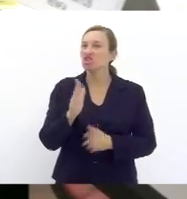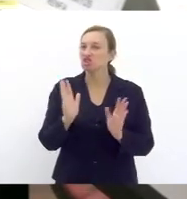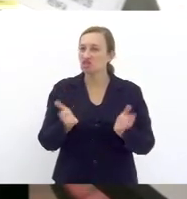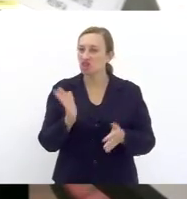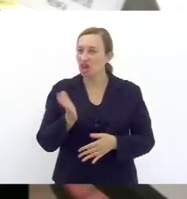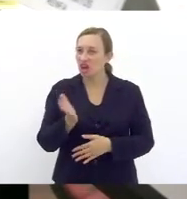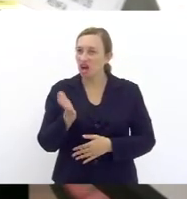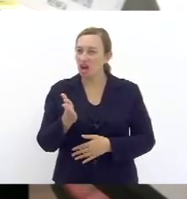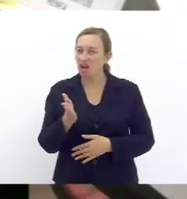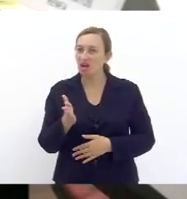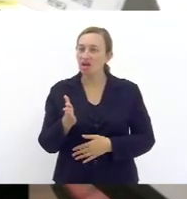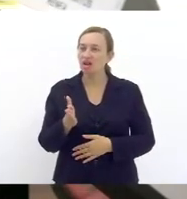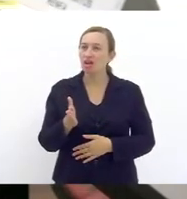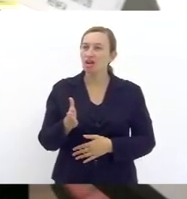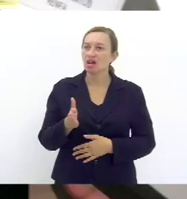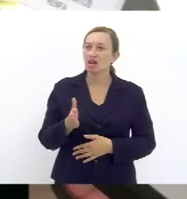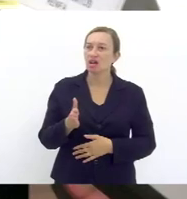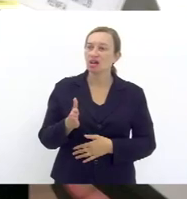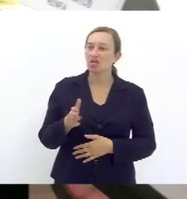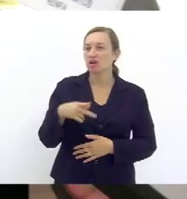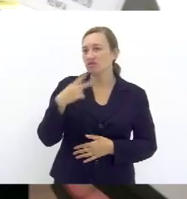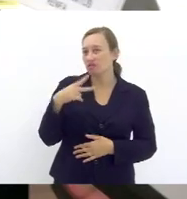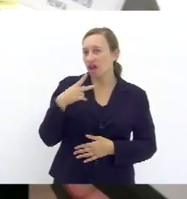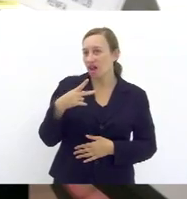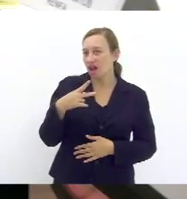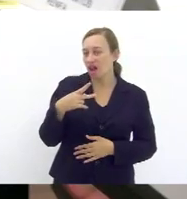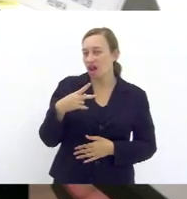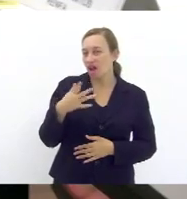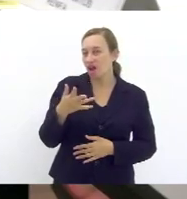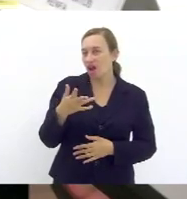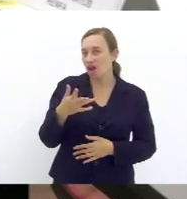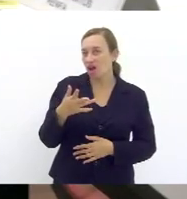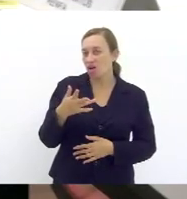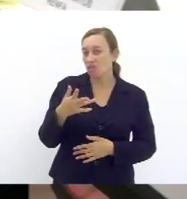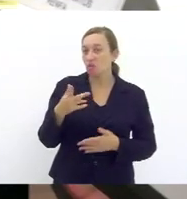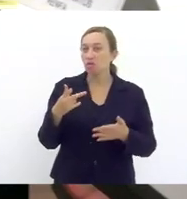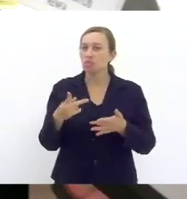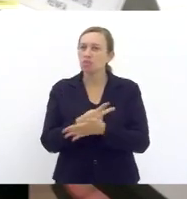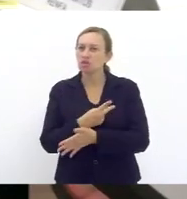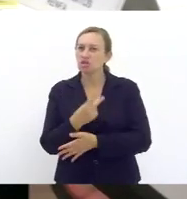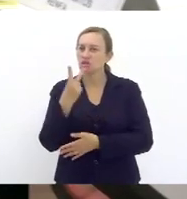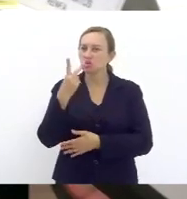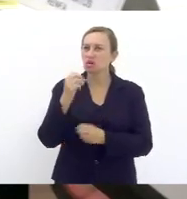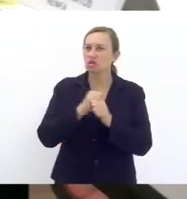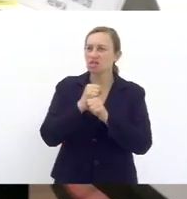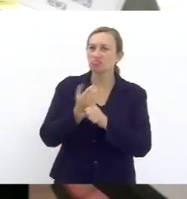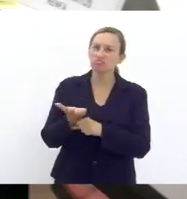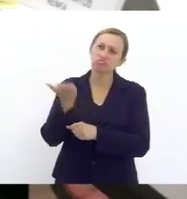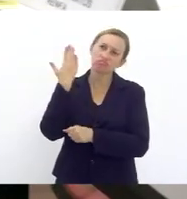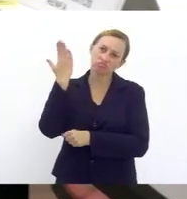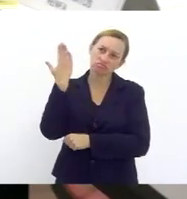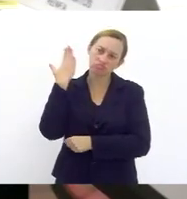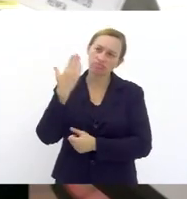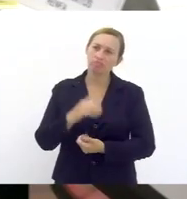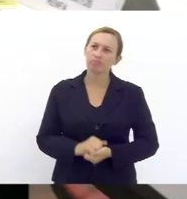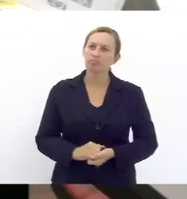meio que anteciparam que eu ia comentar sobre o que aconteceu há dois anos atrás